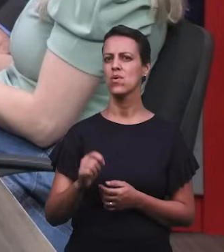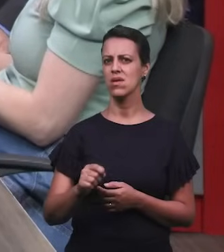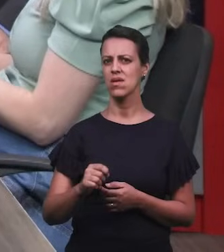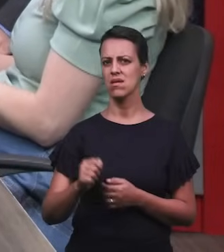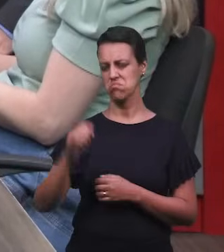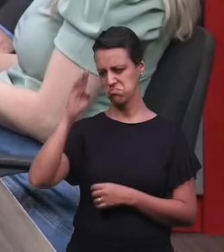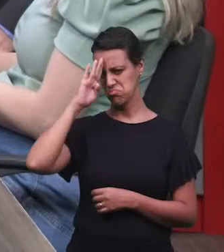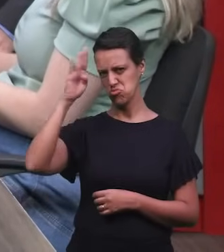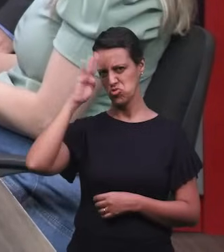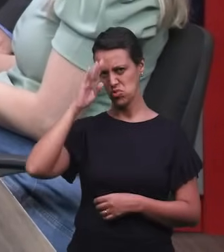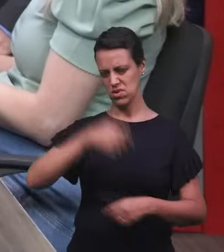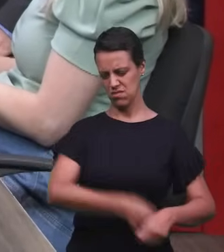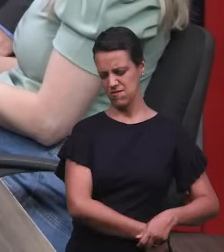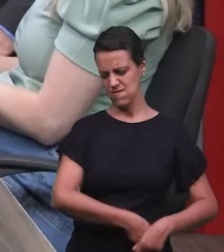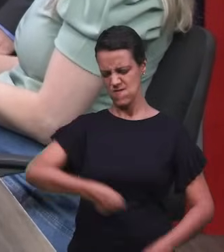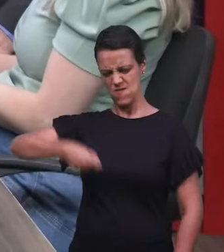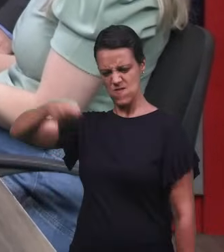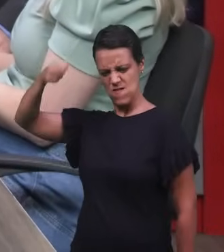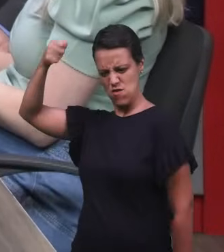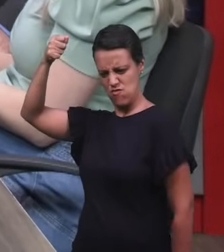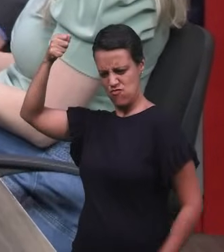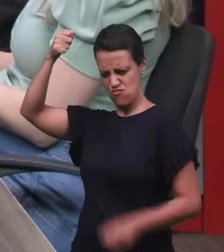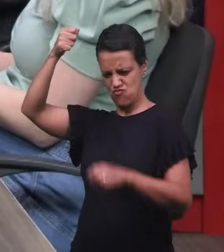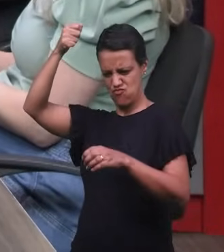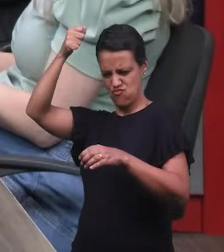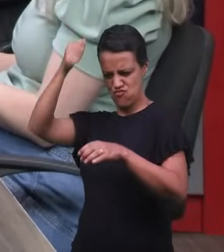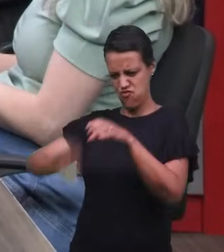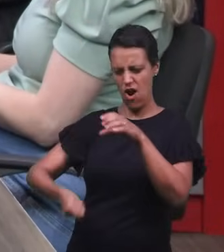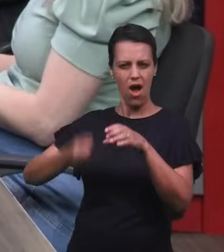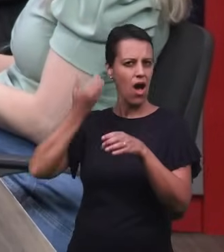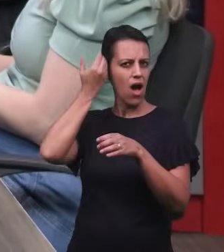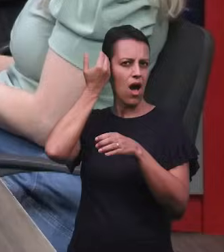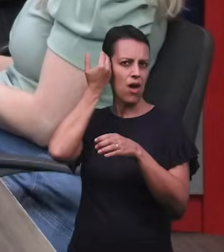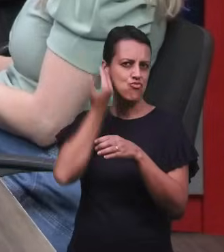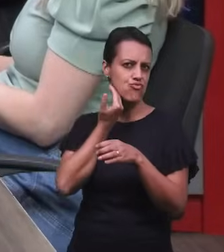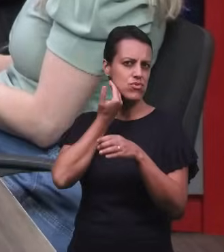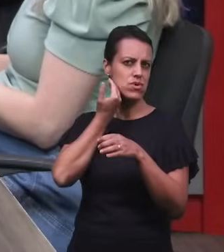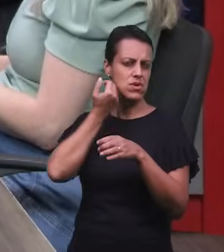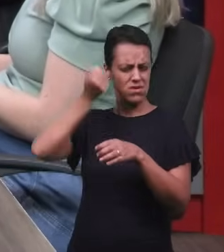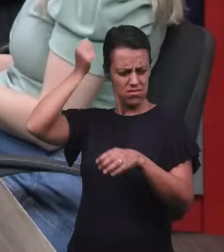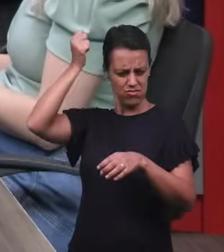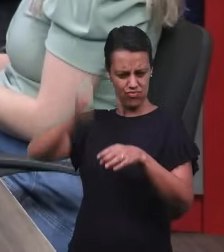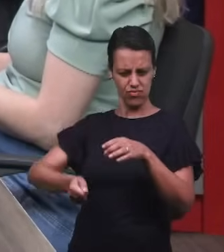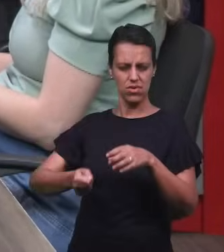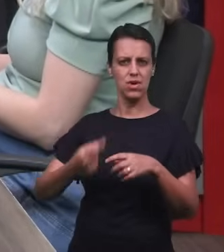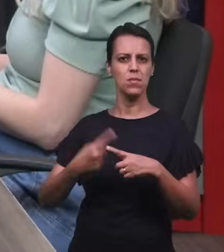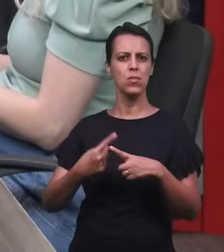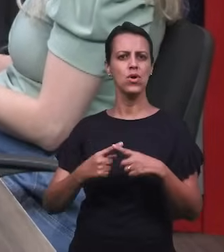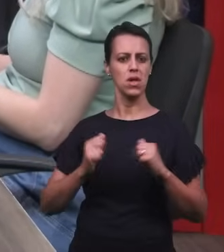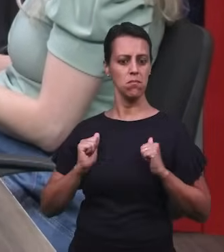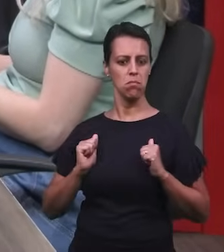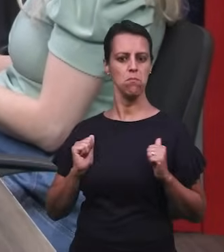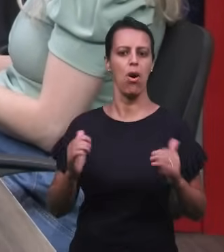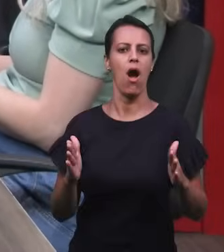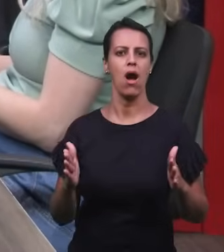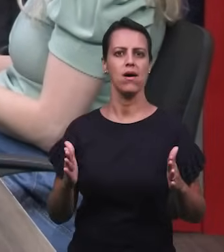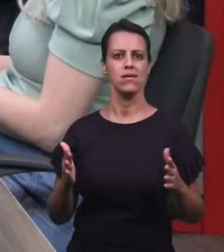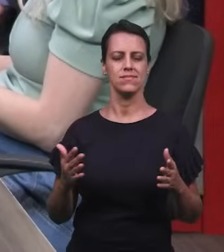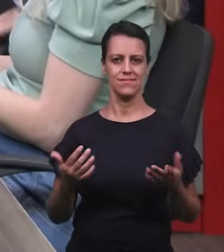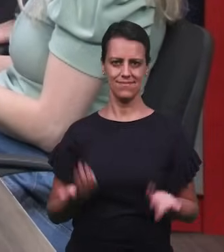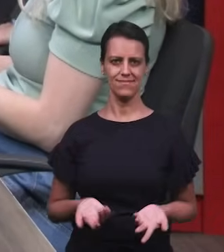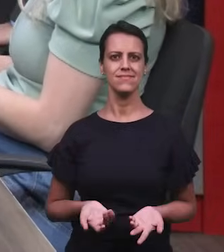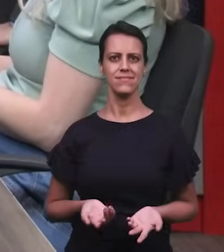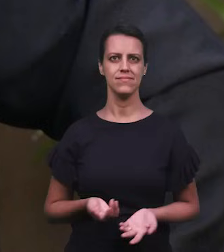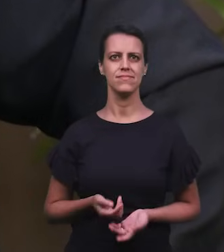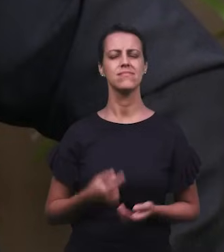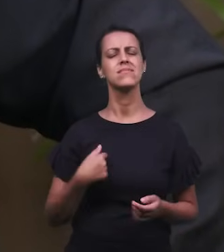era ruim de espada, ele errou. Ele queria acertar o pescoço, né? Isso é impulsividade, né, pastor? Impulsividade. Eu lembrei